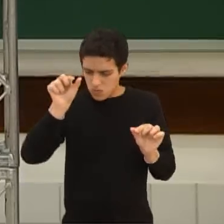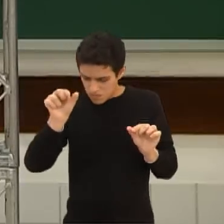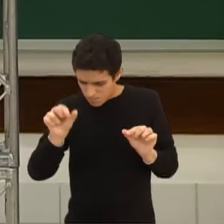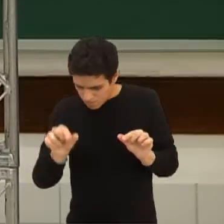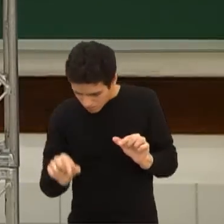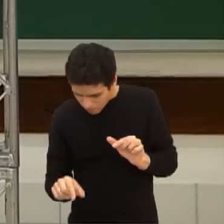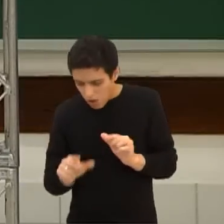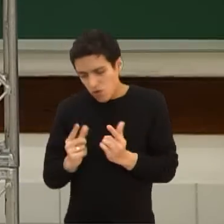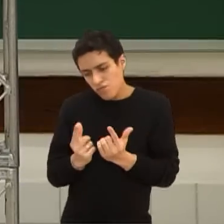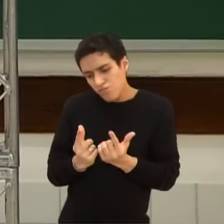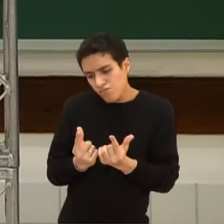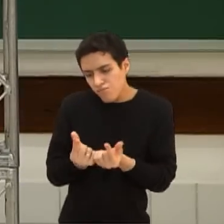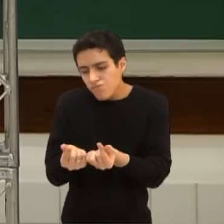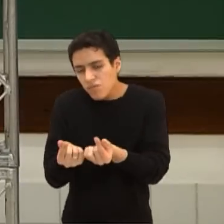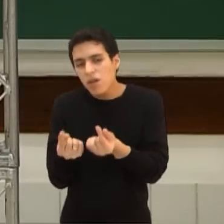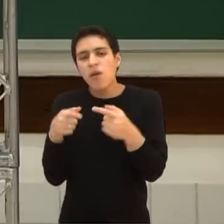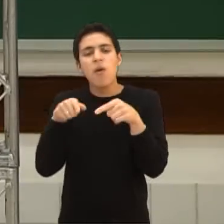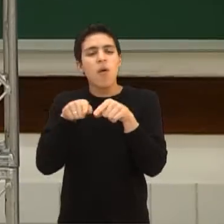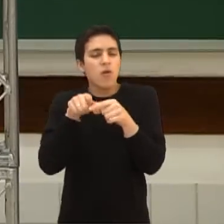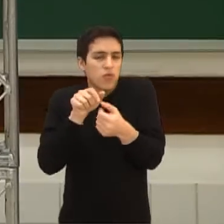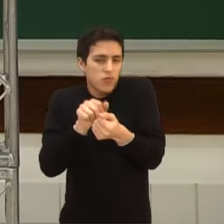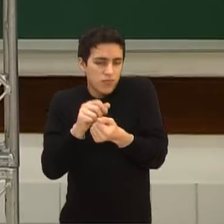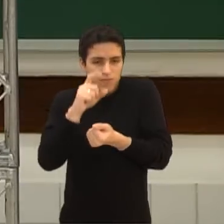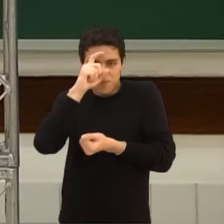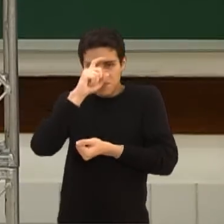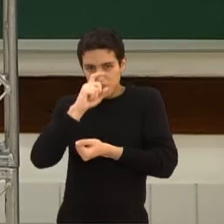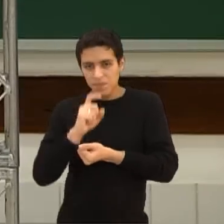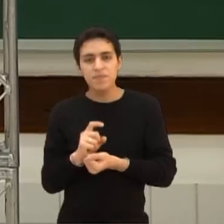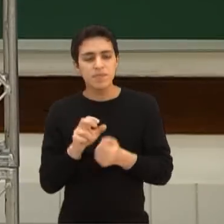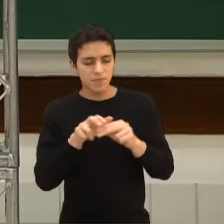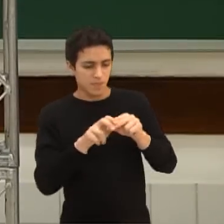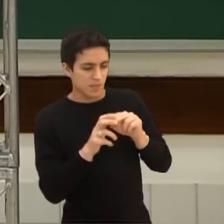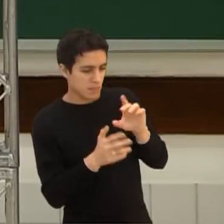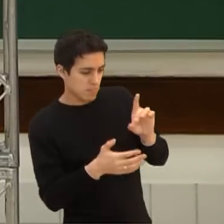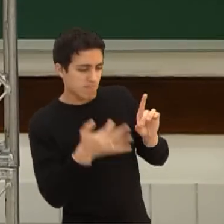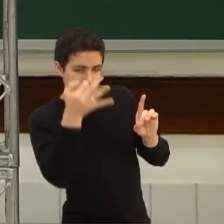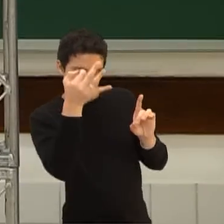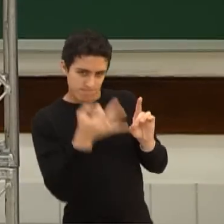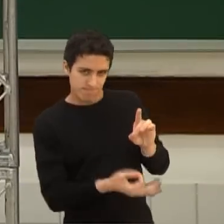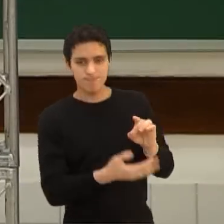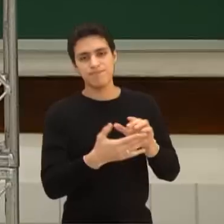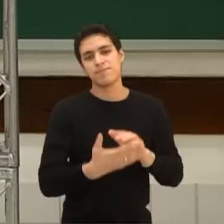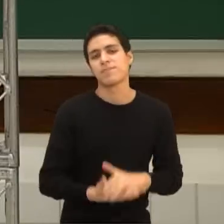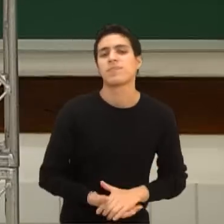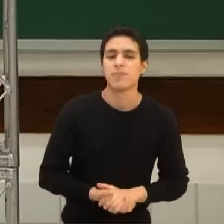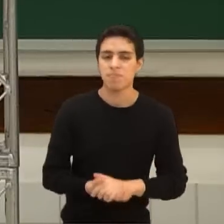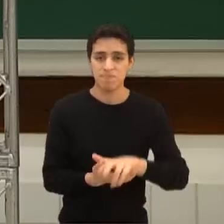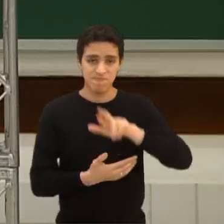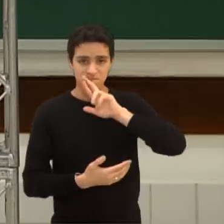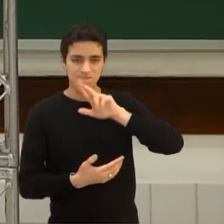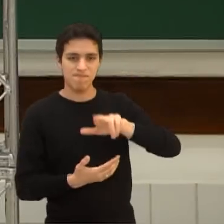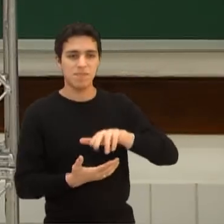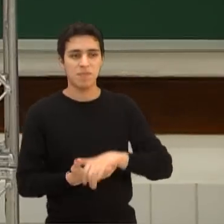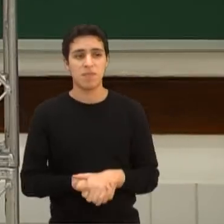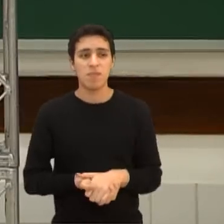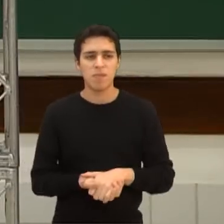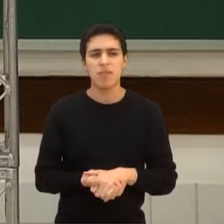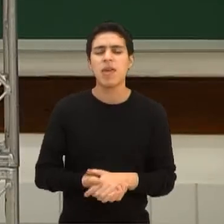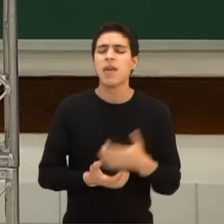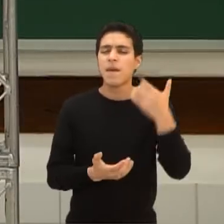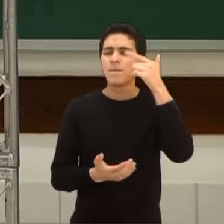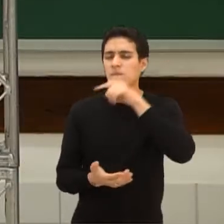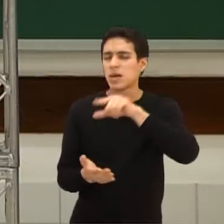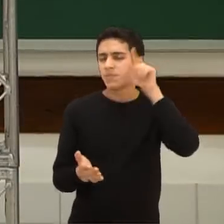juntamente com a menstruação. Então, por isso que era a letra D a nossa resposta correta. Mais um